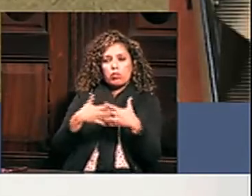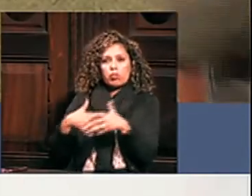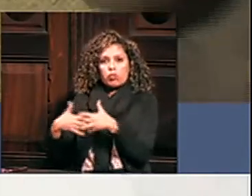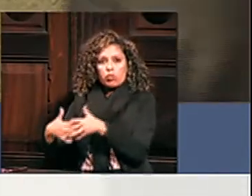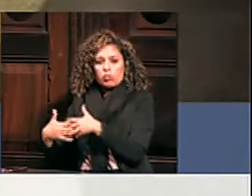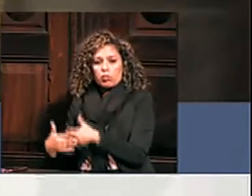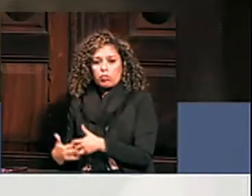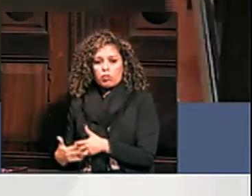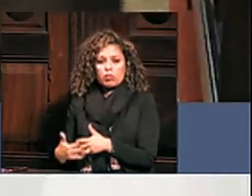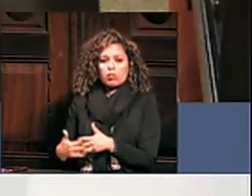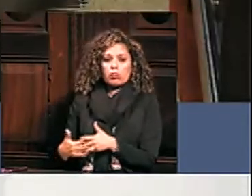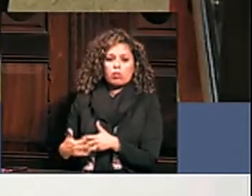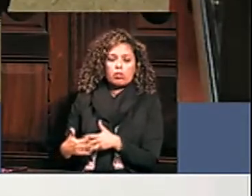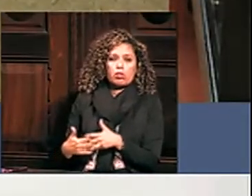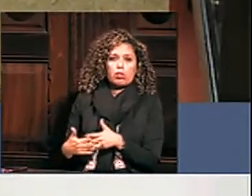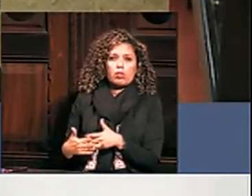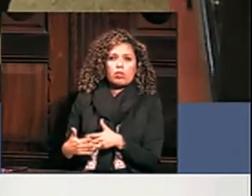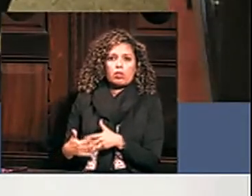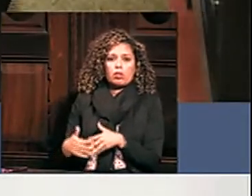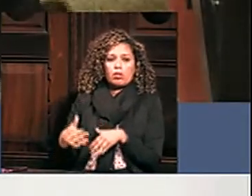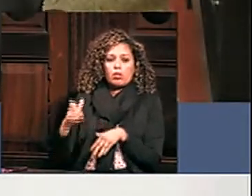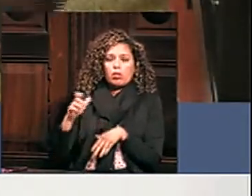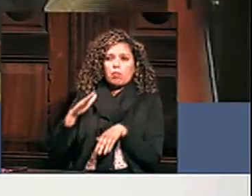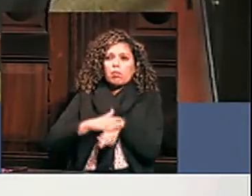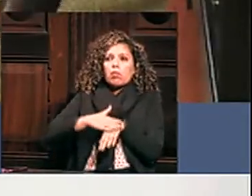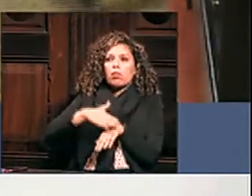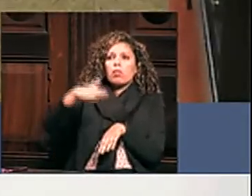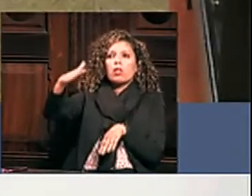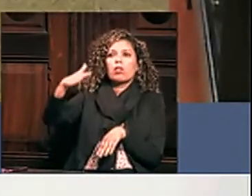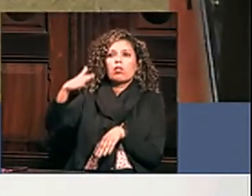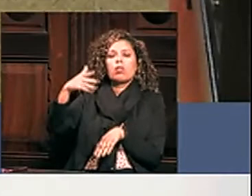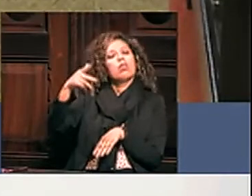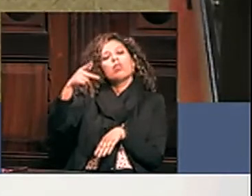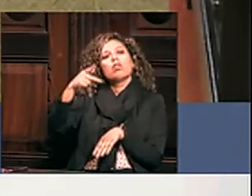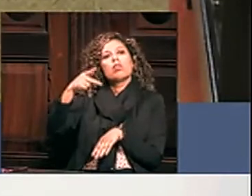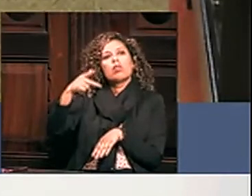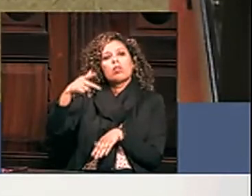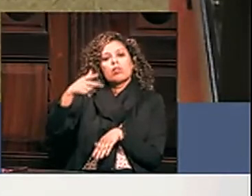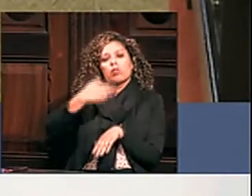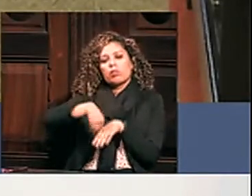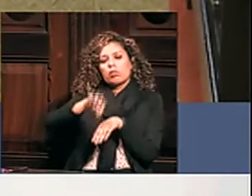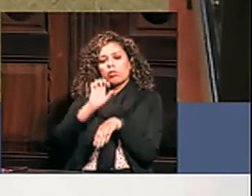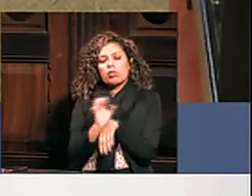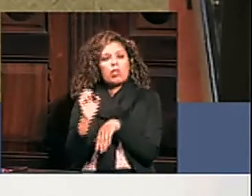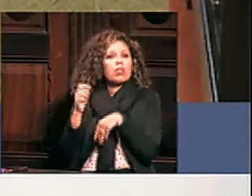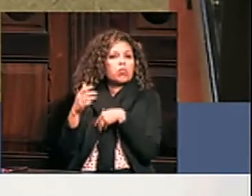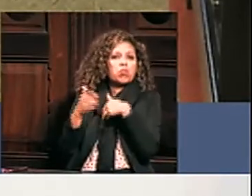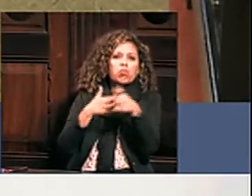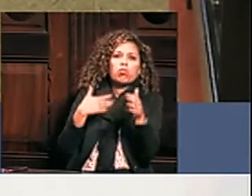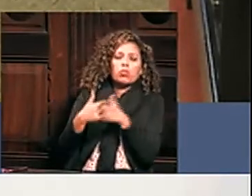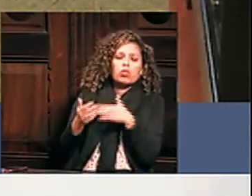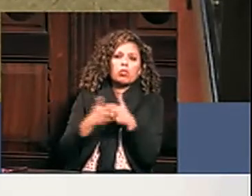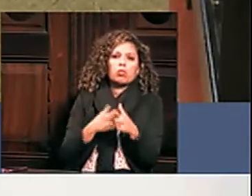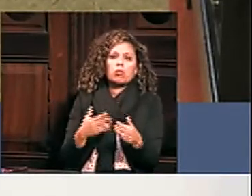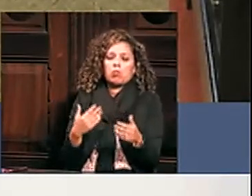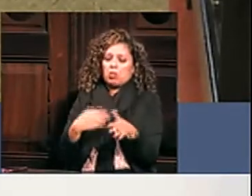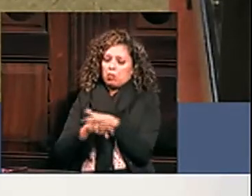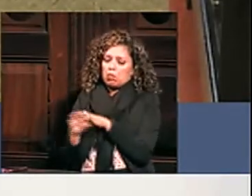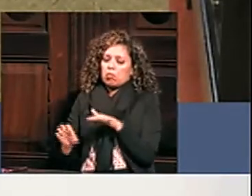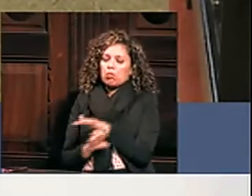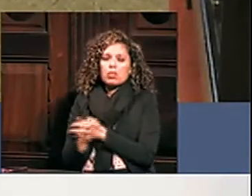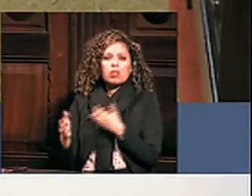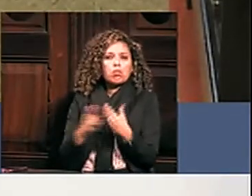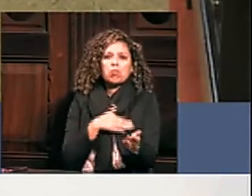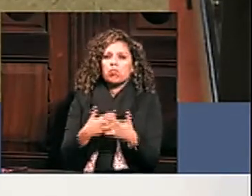qualquer cadeia produtiva, seja industrial, seja agrícola, seja no comércio, setor primário,